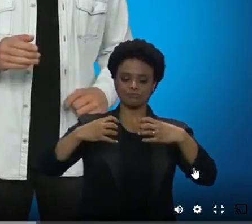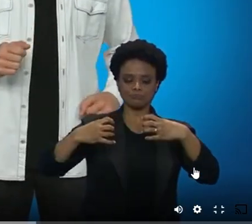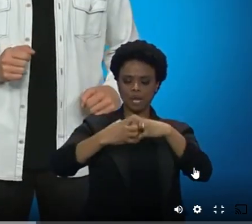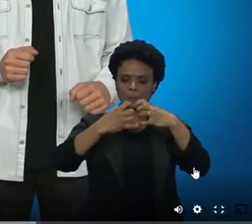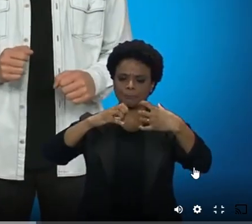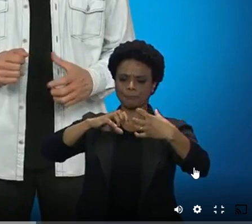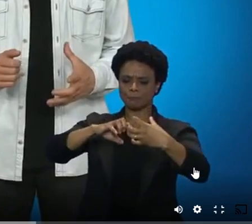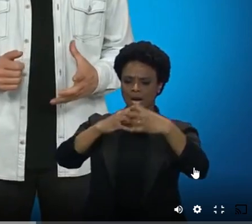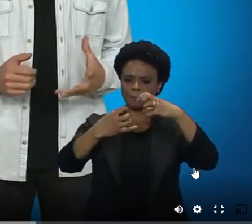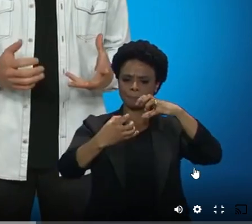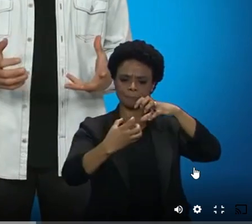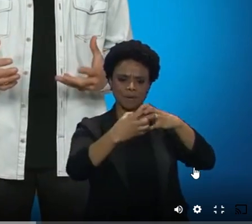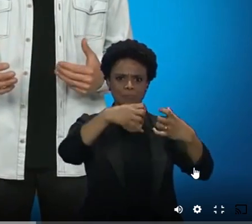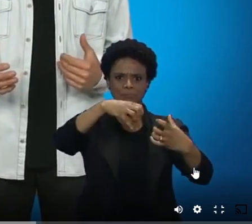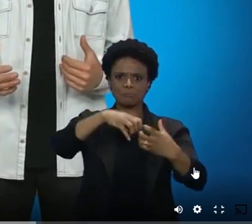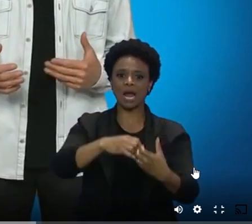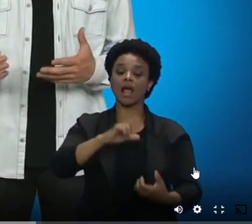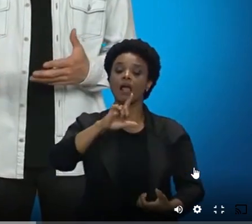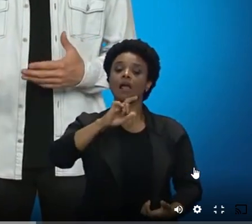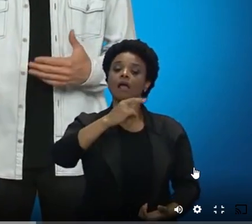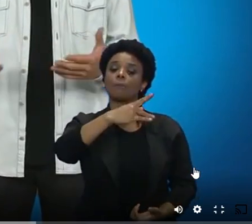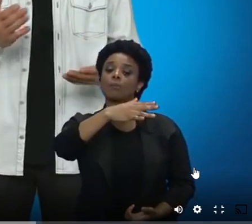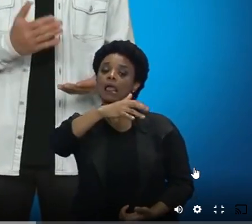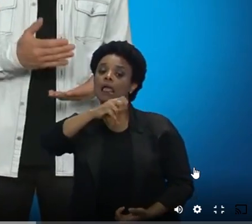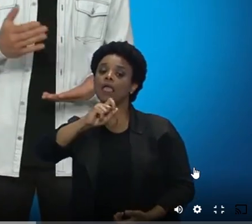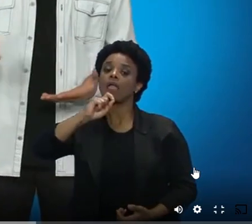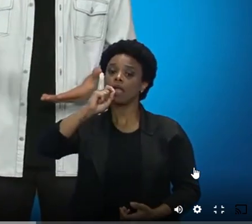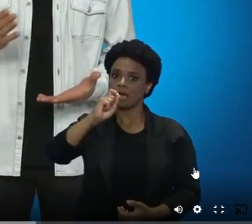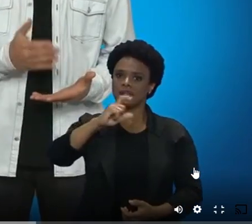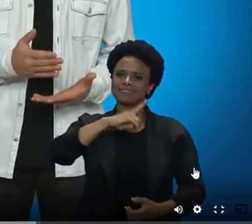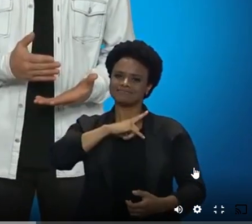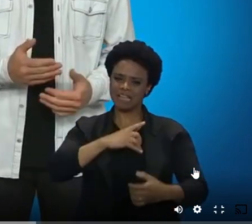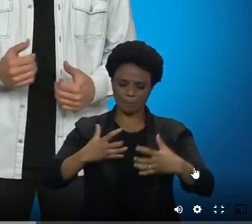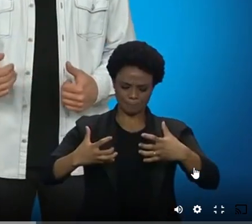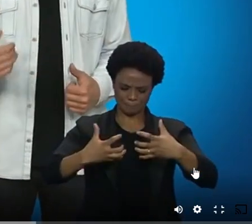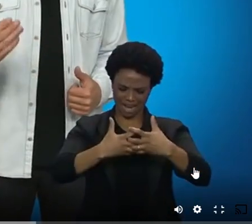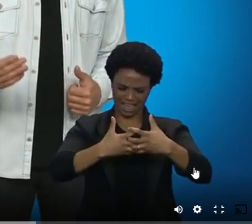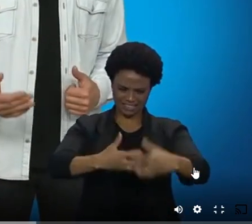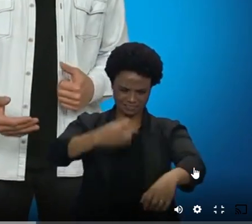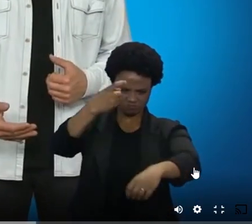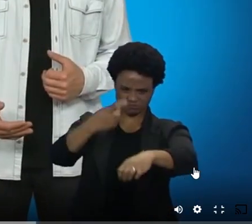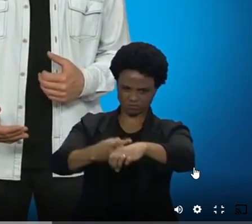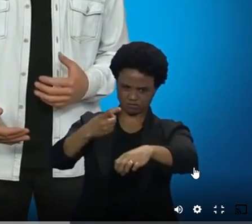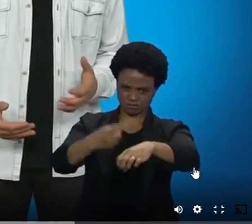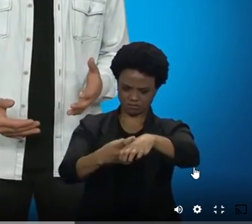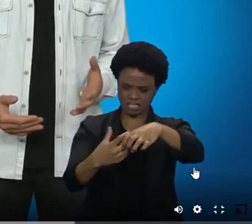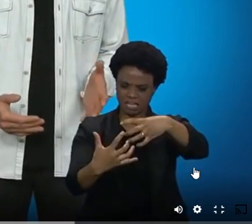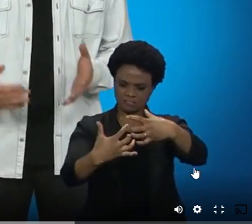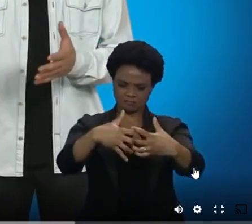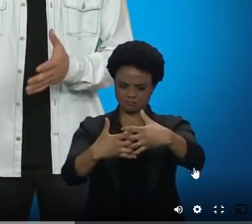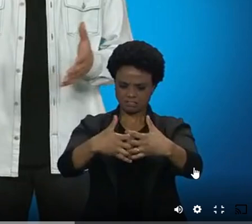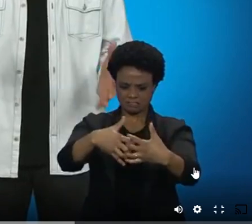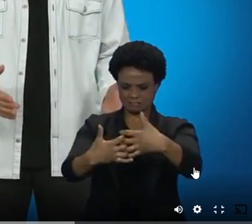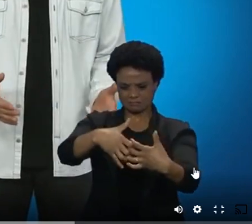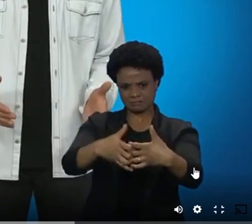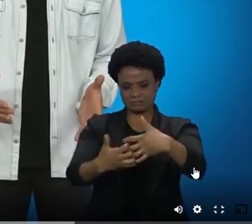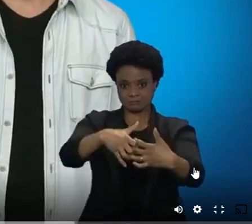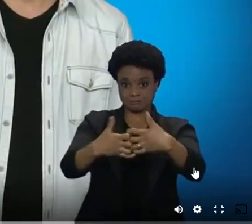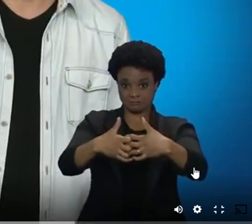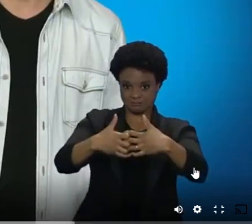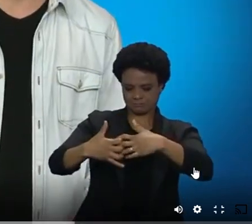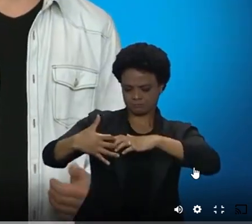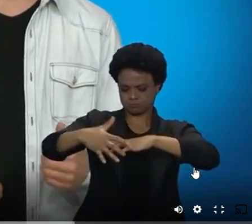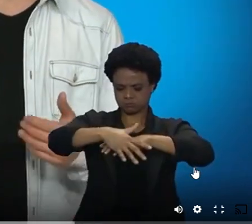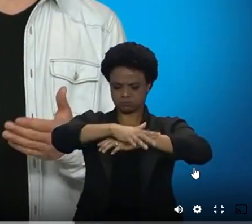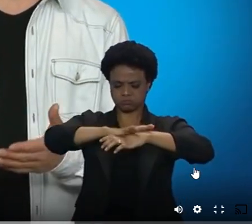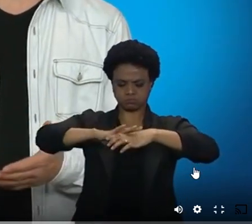Essa teoria propõe que os continentes estão apoiados em dezenas de placas rígidas que se movem sobre uma camada maleável de magma.